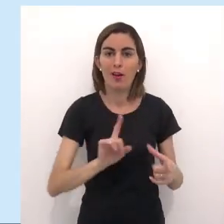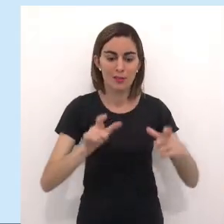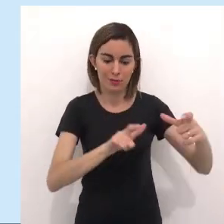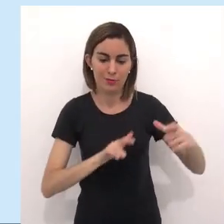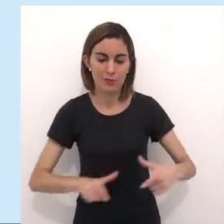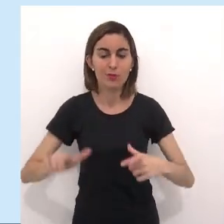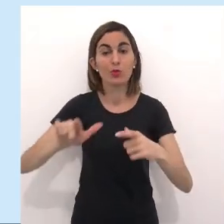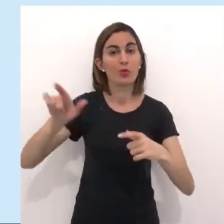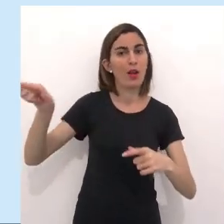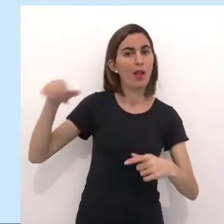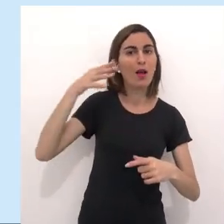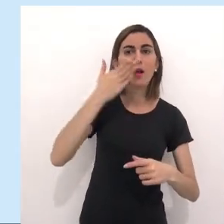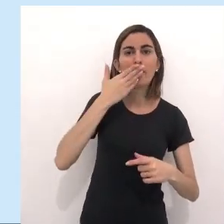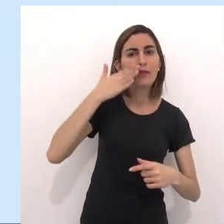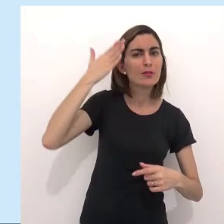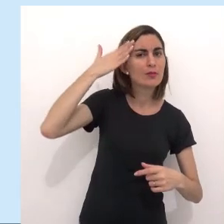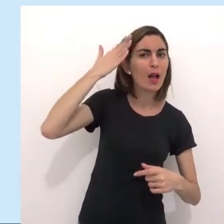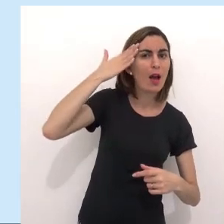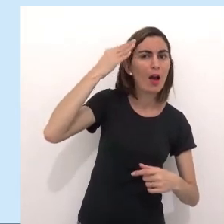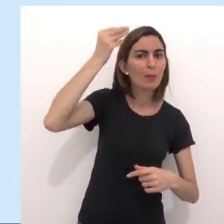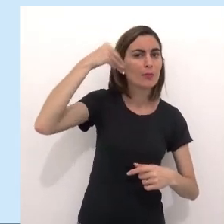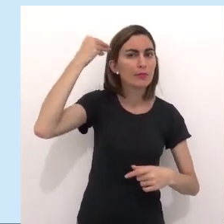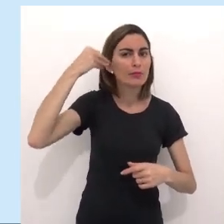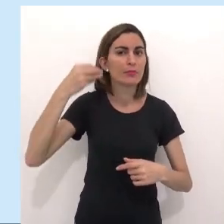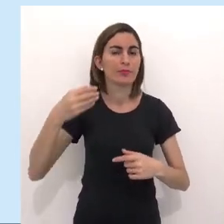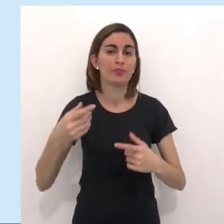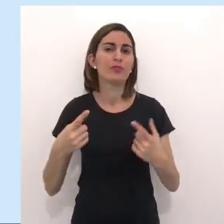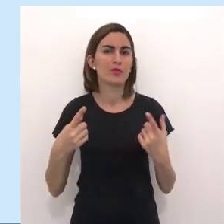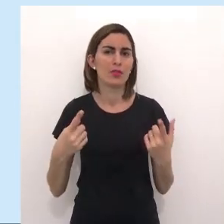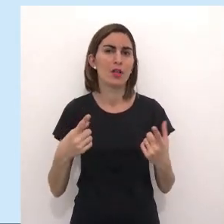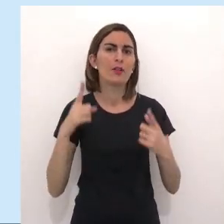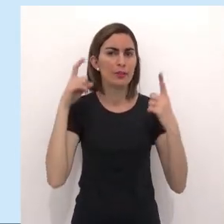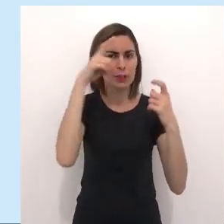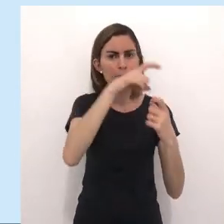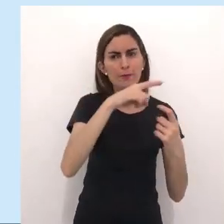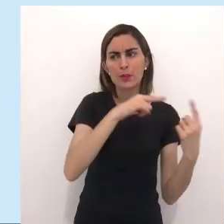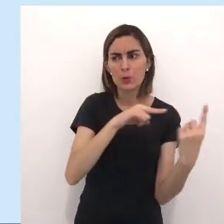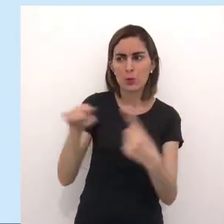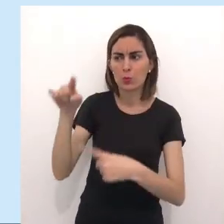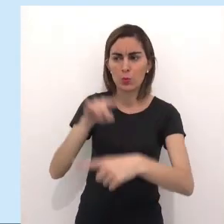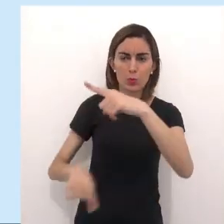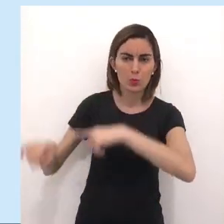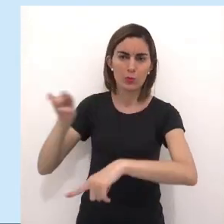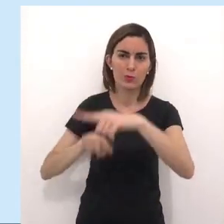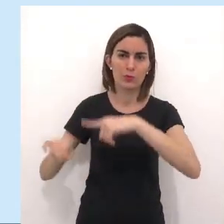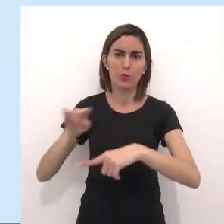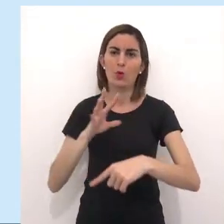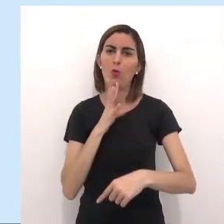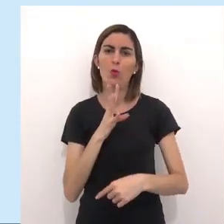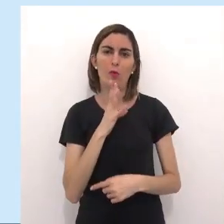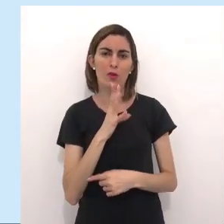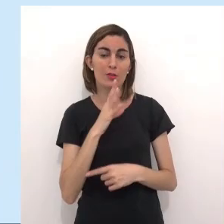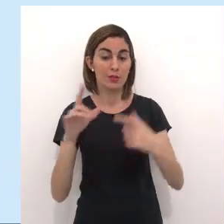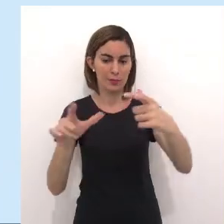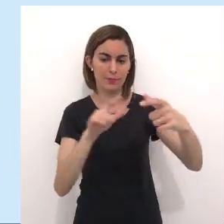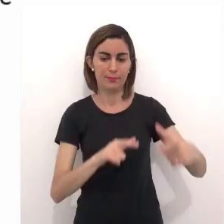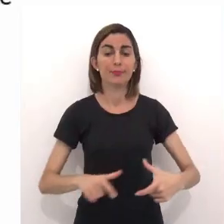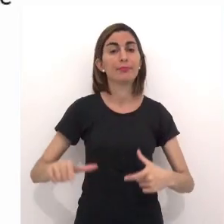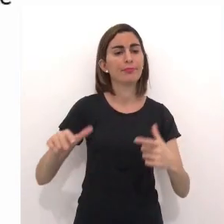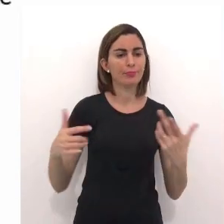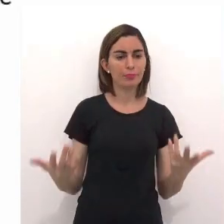tivessem a superioridade militar, mas era difícil para isso dominar quem conhecia o